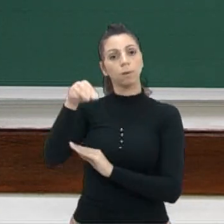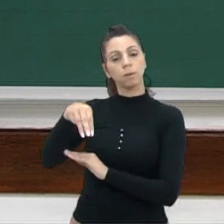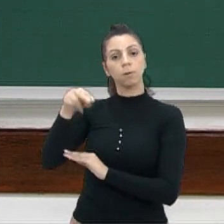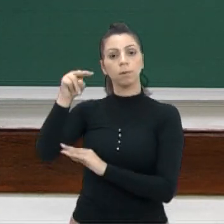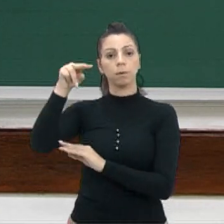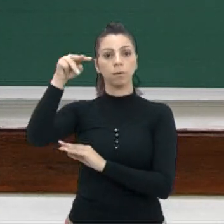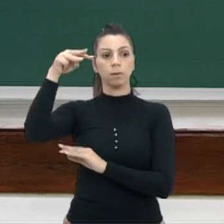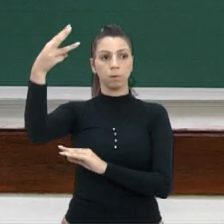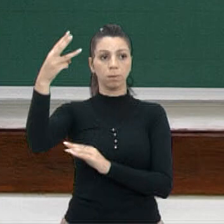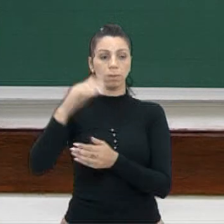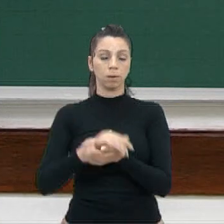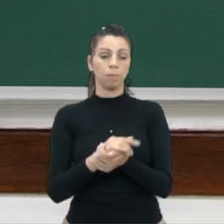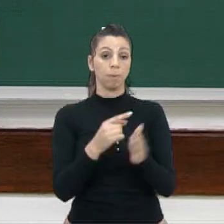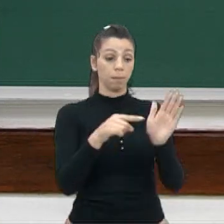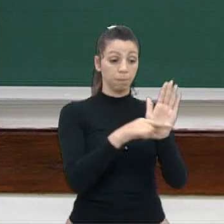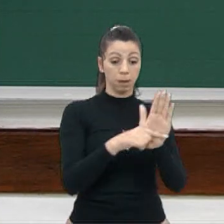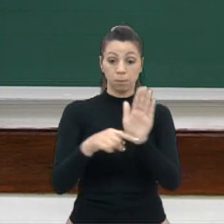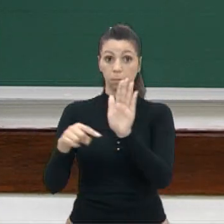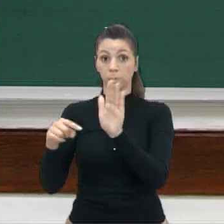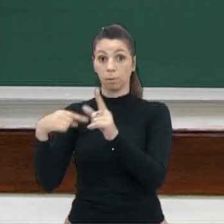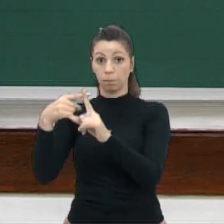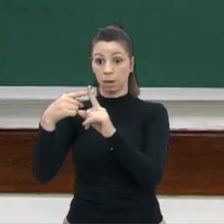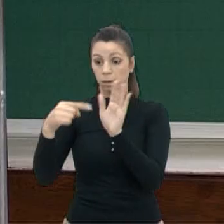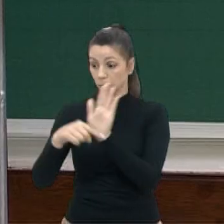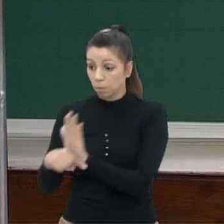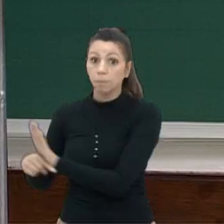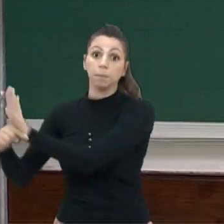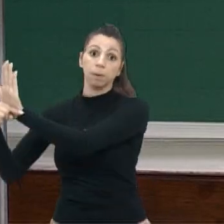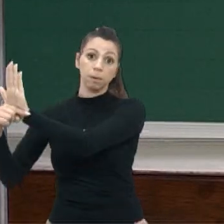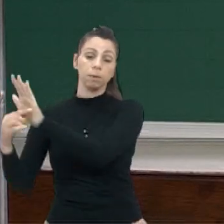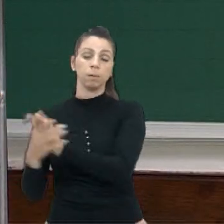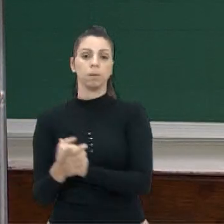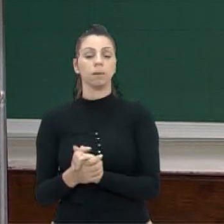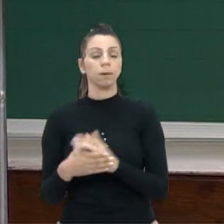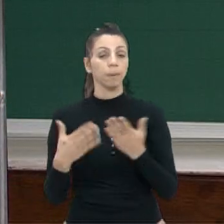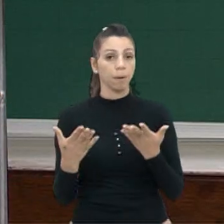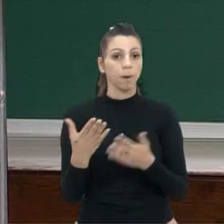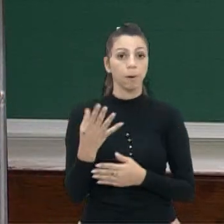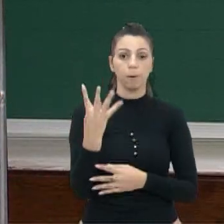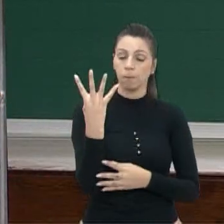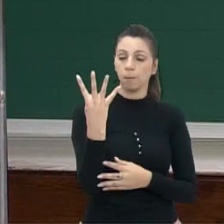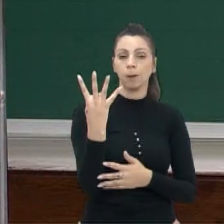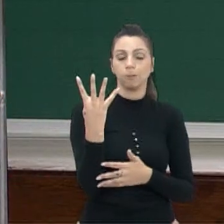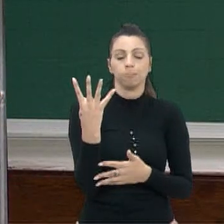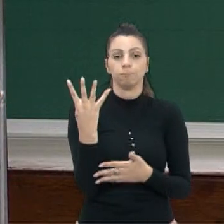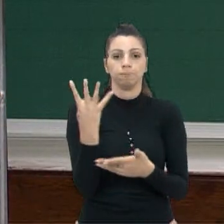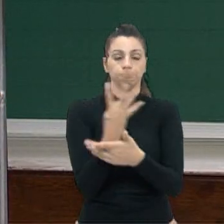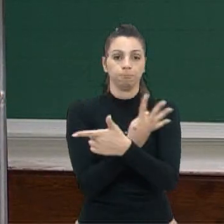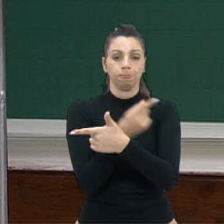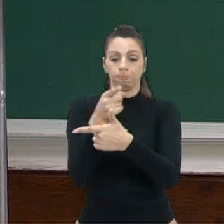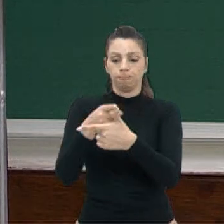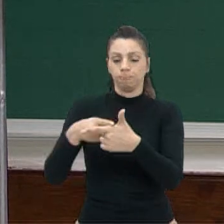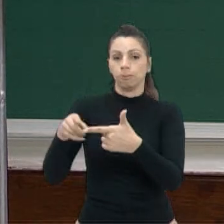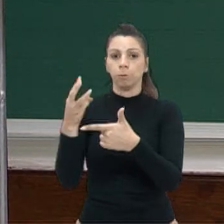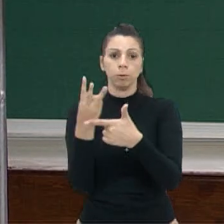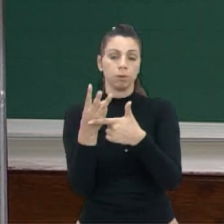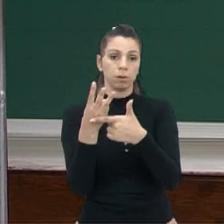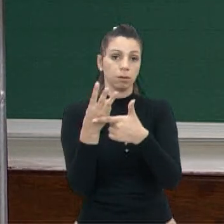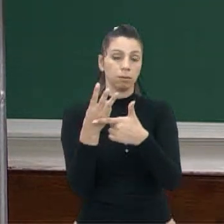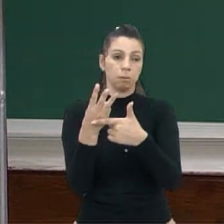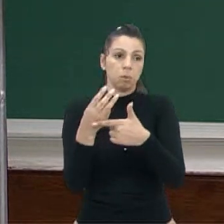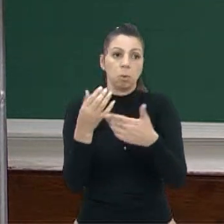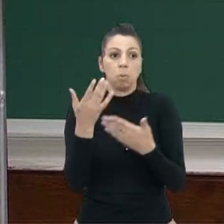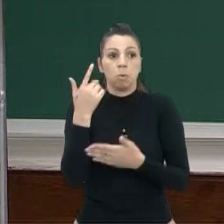Menos com mais é menos. Repare que o 4 não dá para dividir por 3. Então fica 4